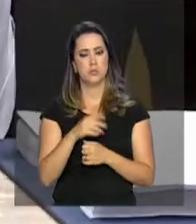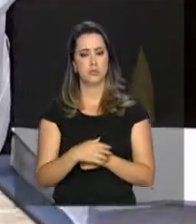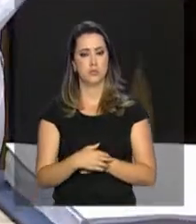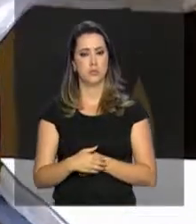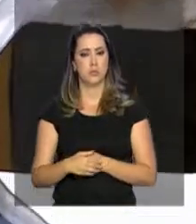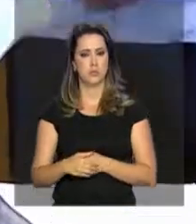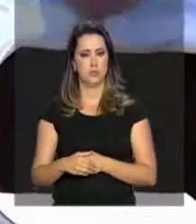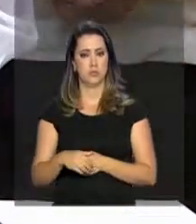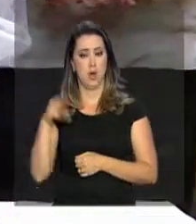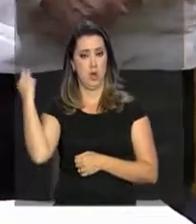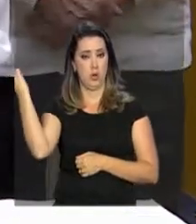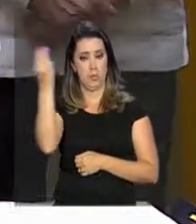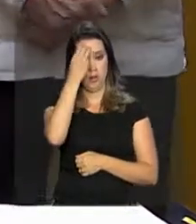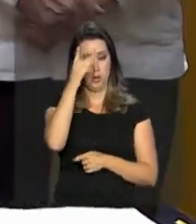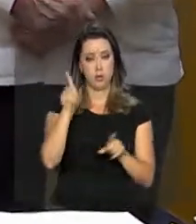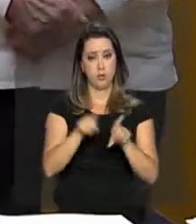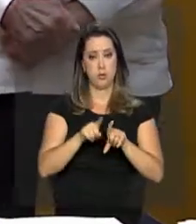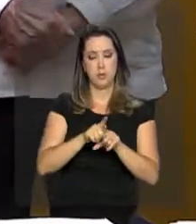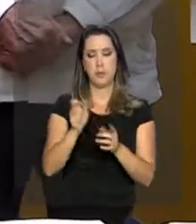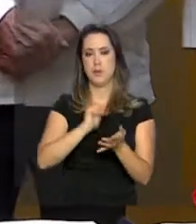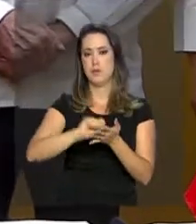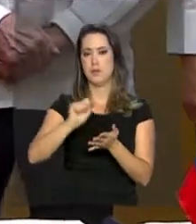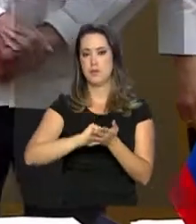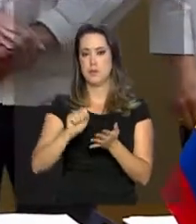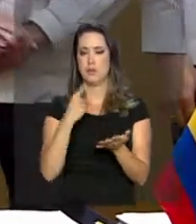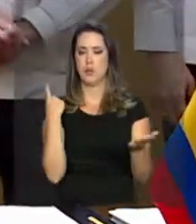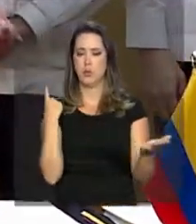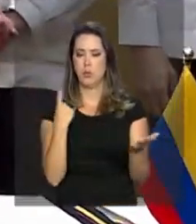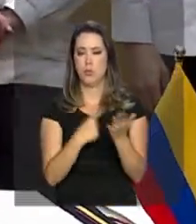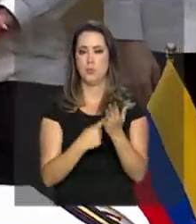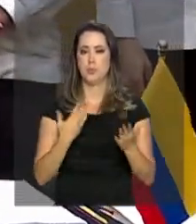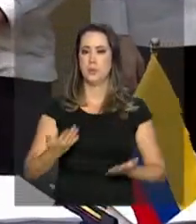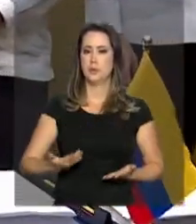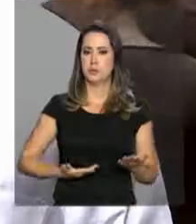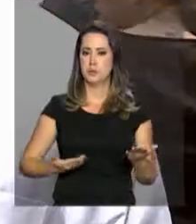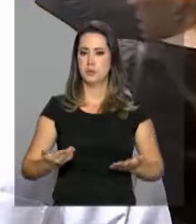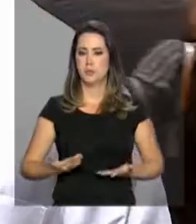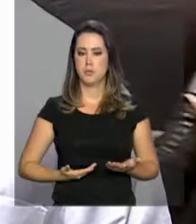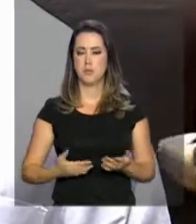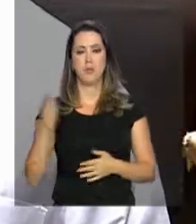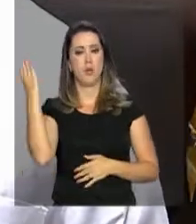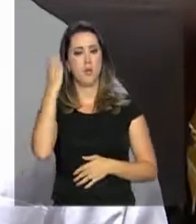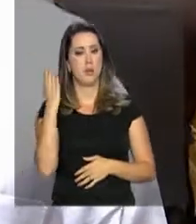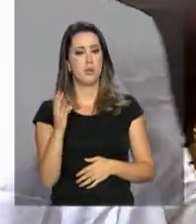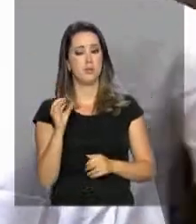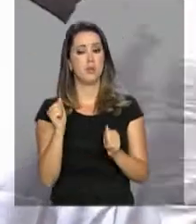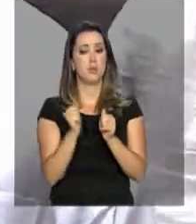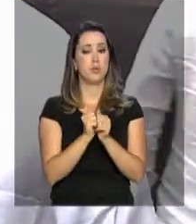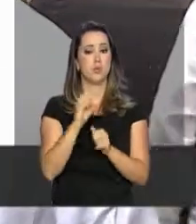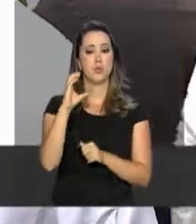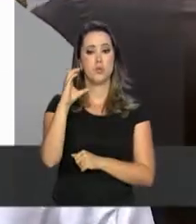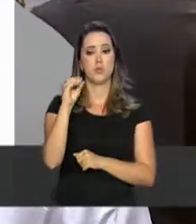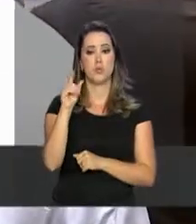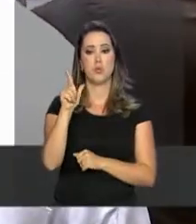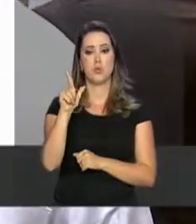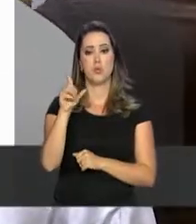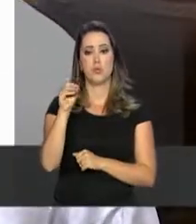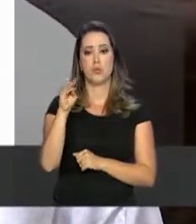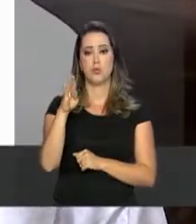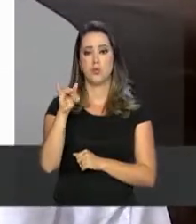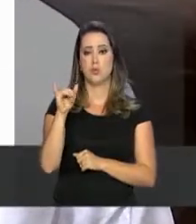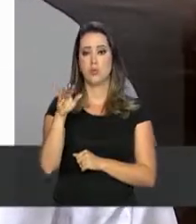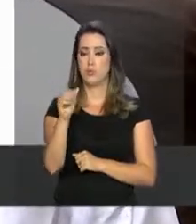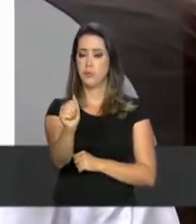méxico também foi assinado um acordo de serviços entre brasil e colômbia nós teremos mais acesso com o mercado colombiano